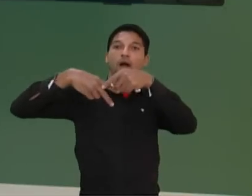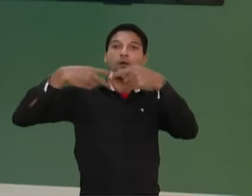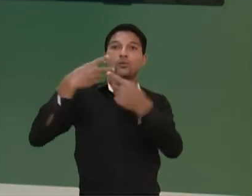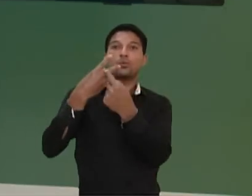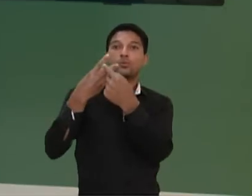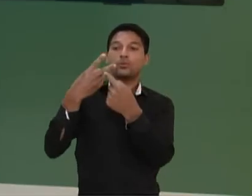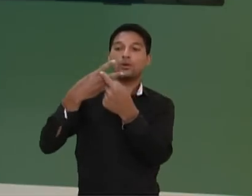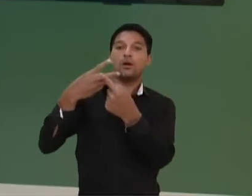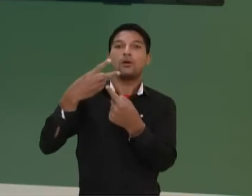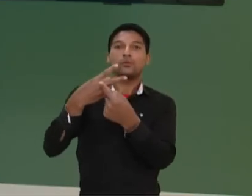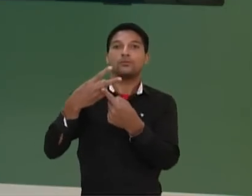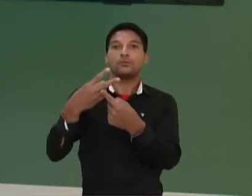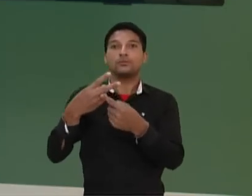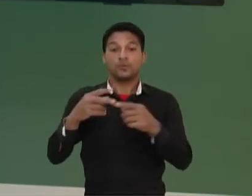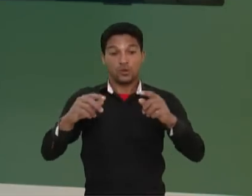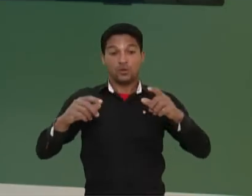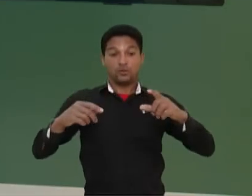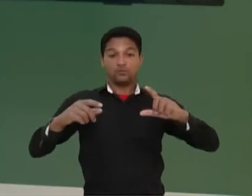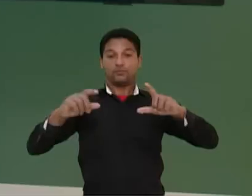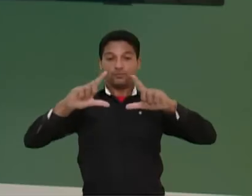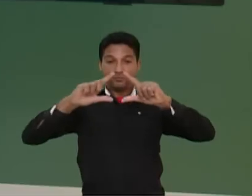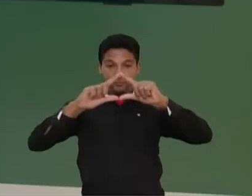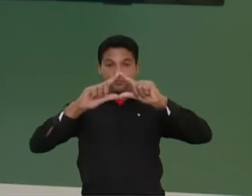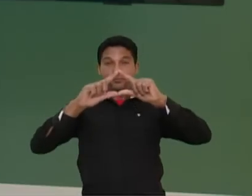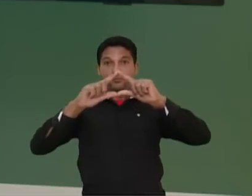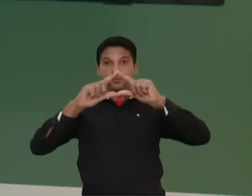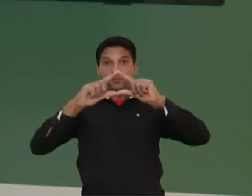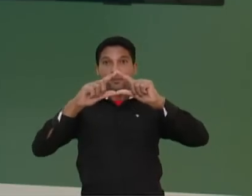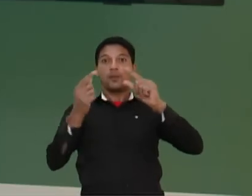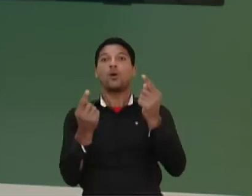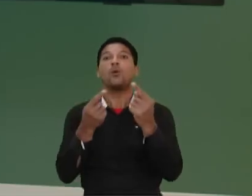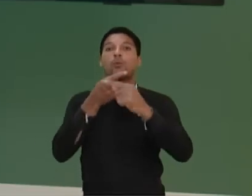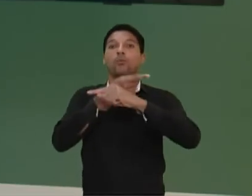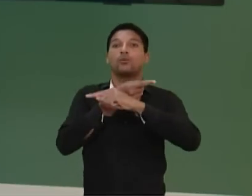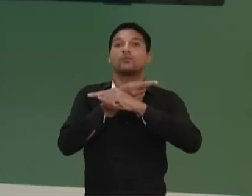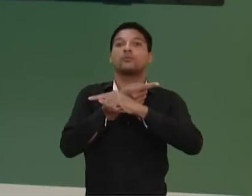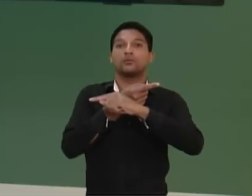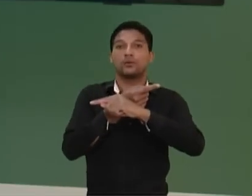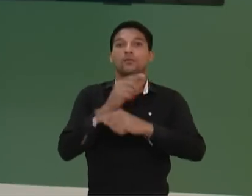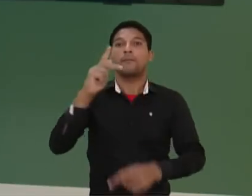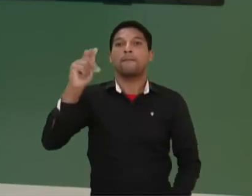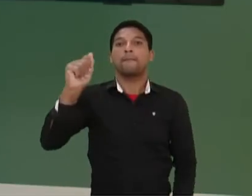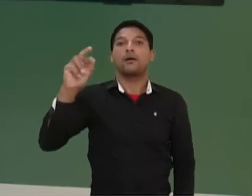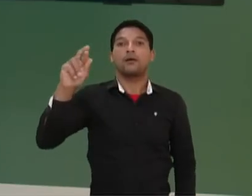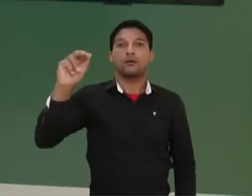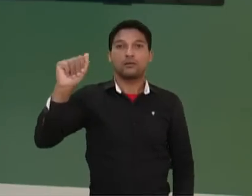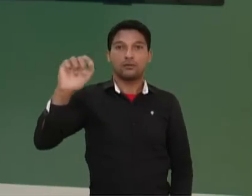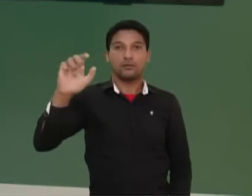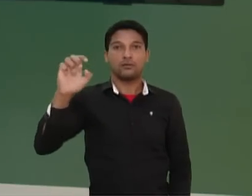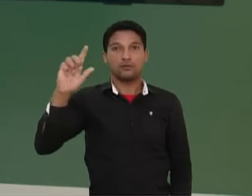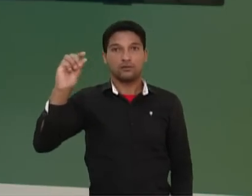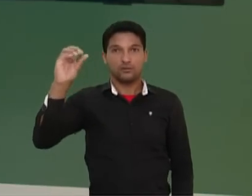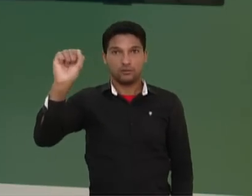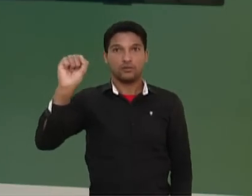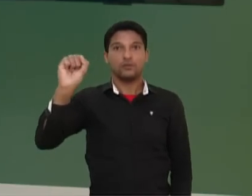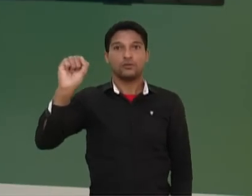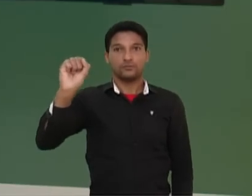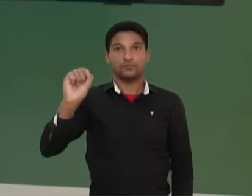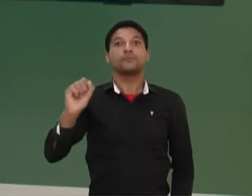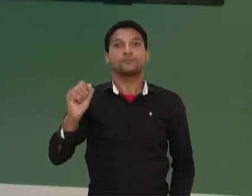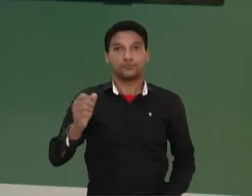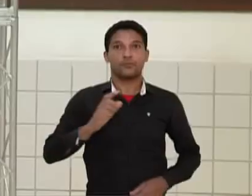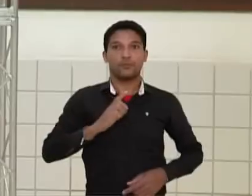congruentes e as diagonais do paralelogramo se cruzam num ponto, e esse ponto é o ponto médio das duas diagonais,